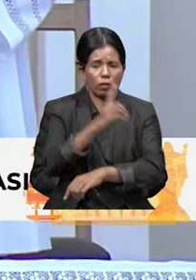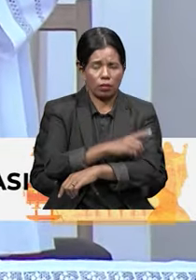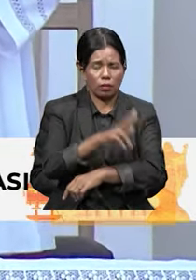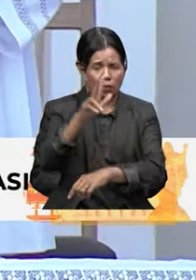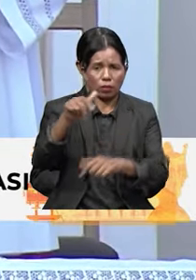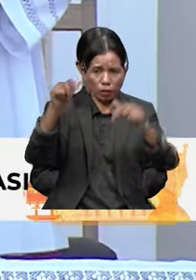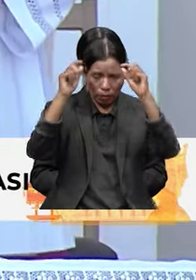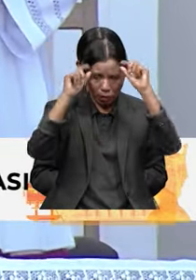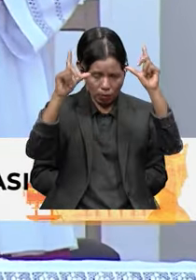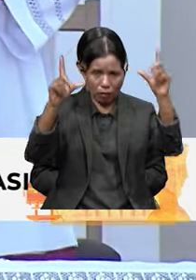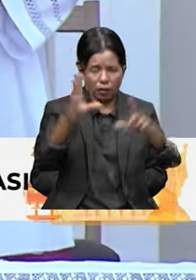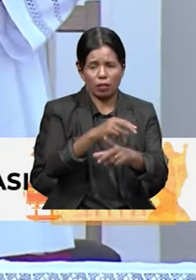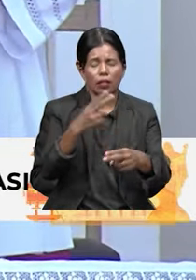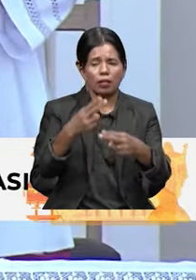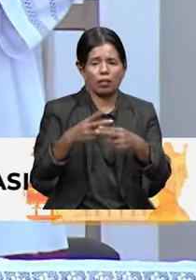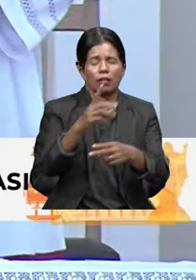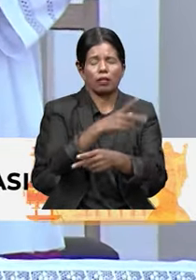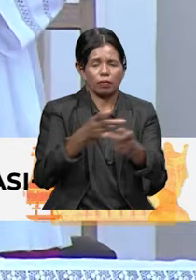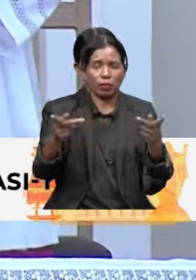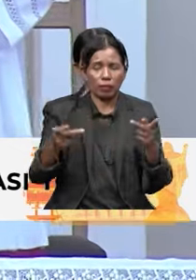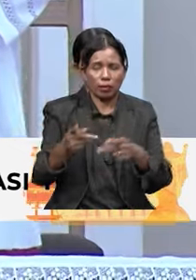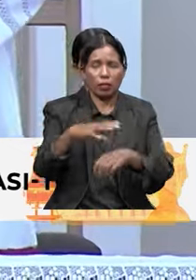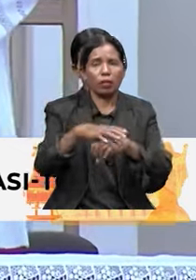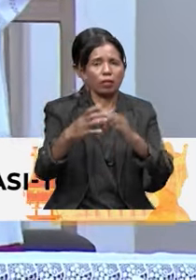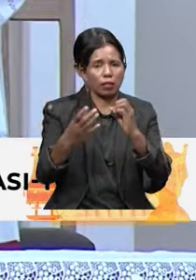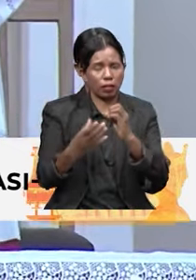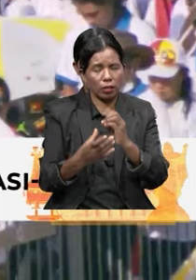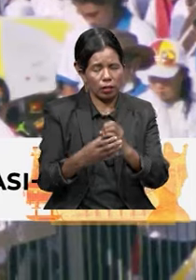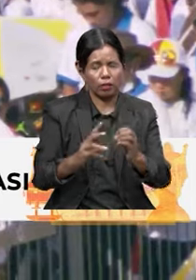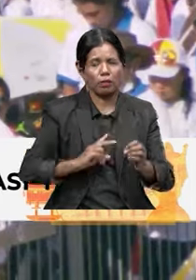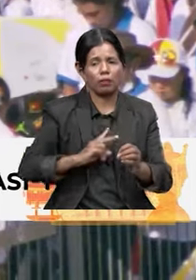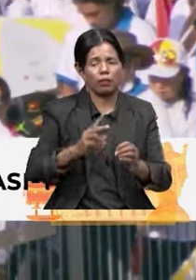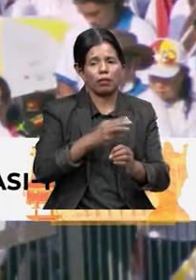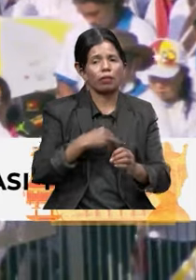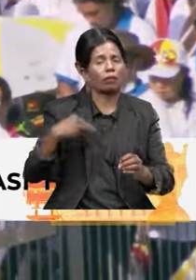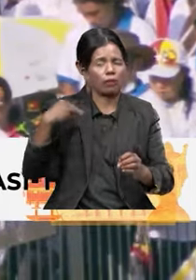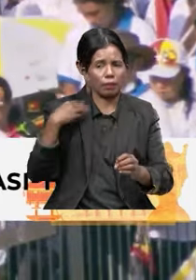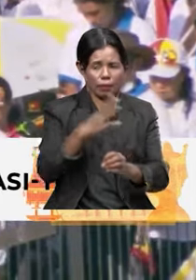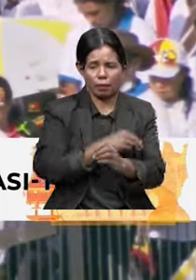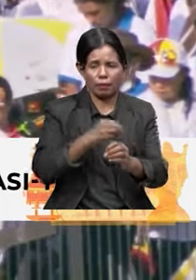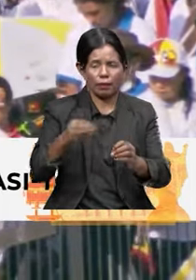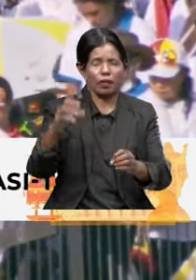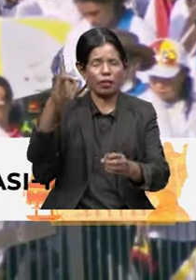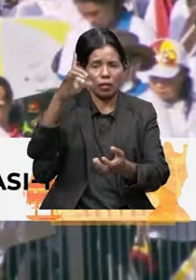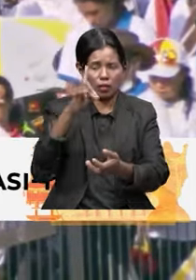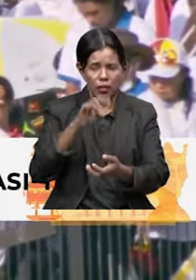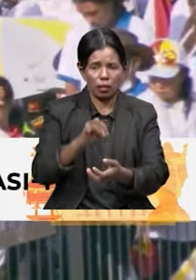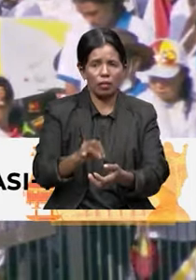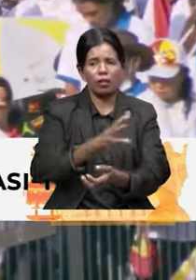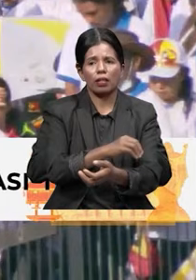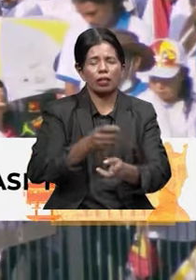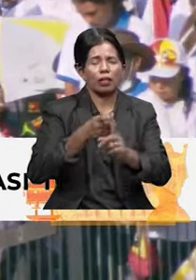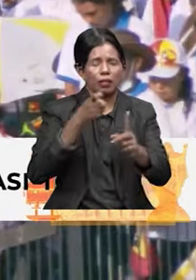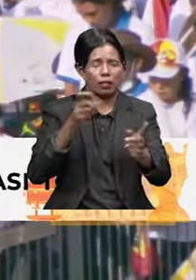e Timor-Leste ne Behanaran, terra de Santa Cruz, terra de Santa Maria. Tasi Tolu localiza e a Dile Oeste, na distância